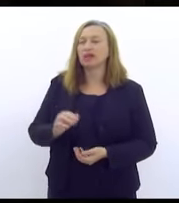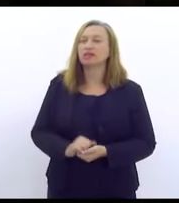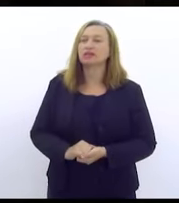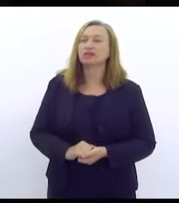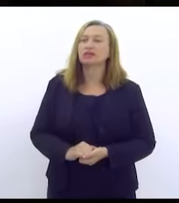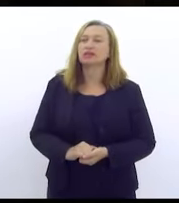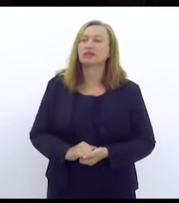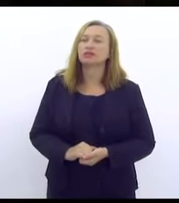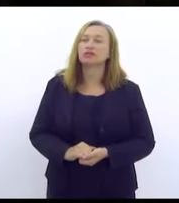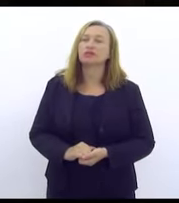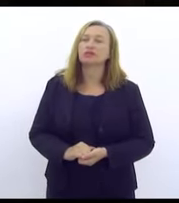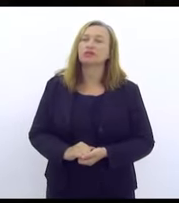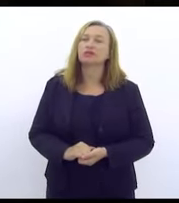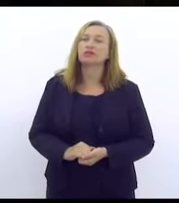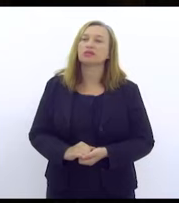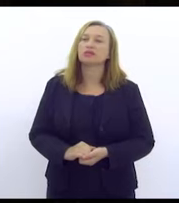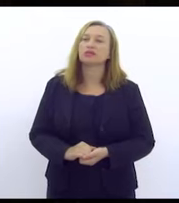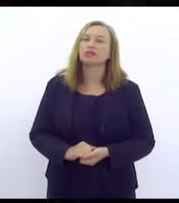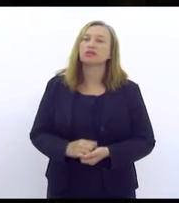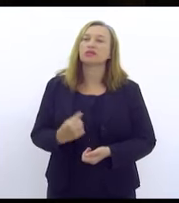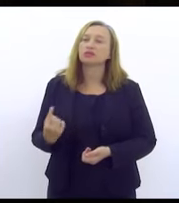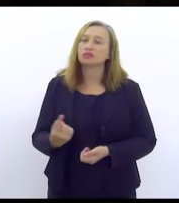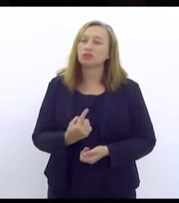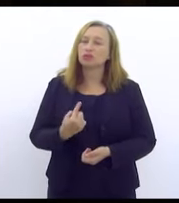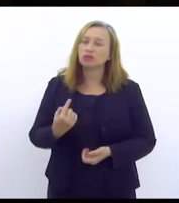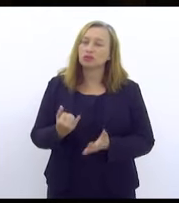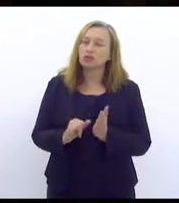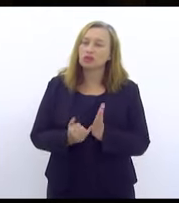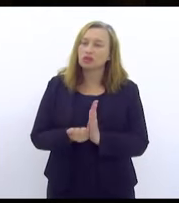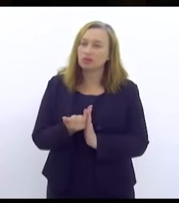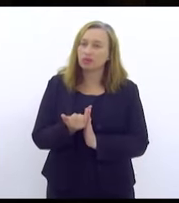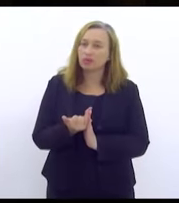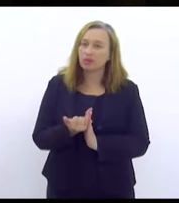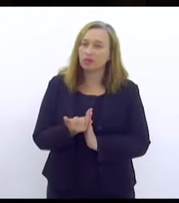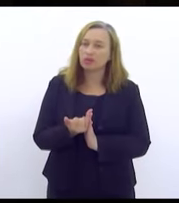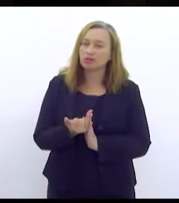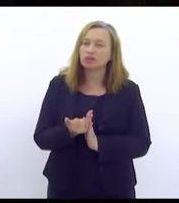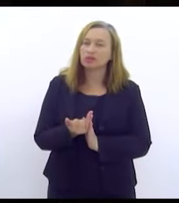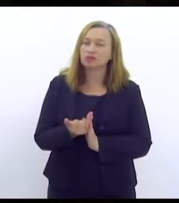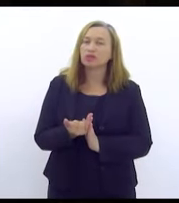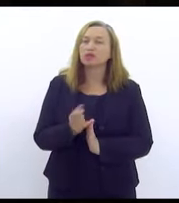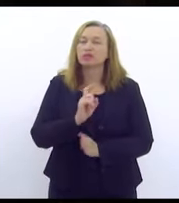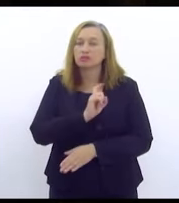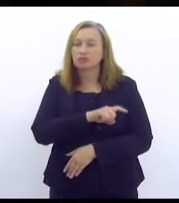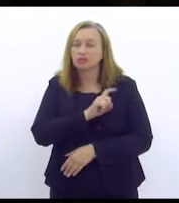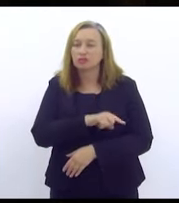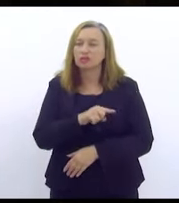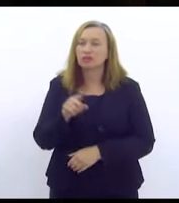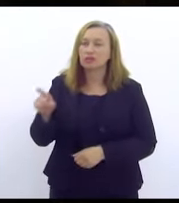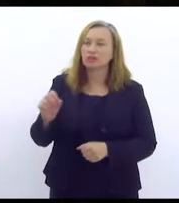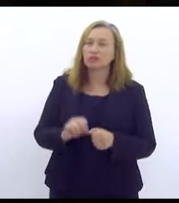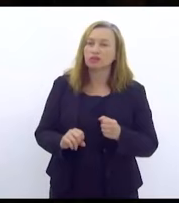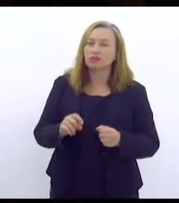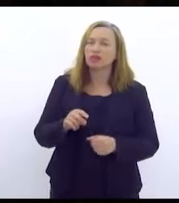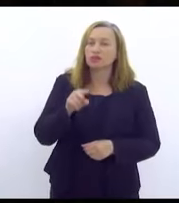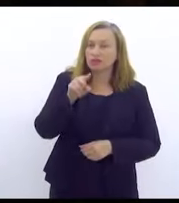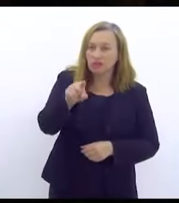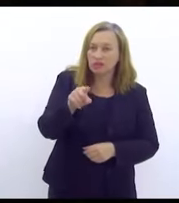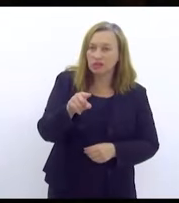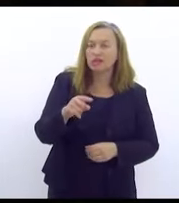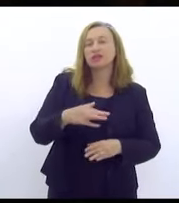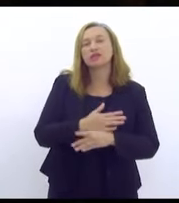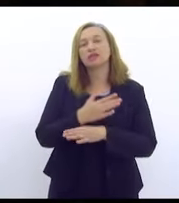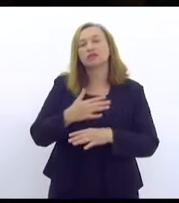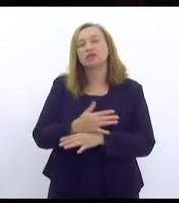R$1 milhão, fruto dos nossos impostos e das covardias que ele tem feito contra você, cidadão do